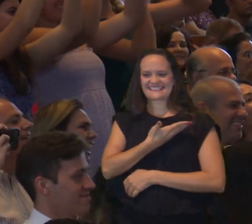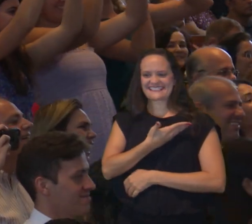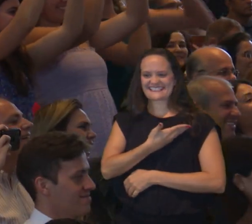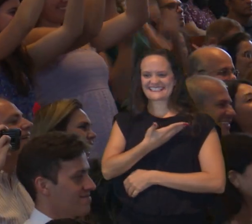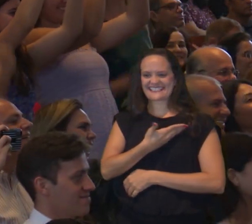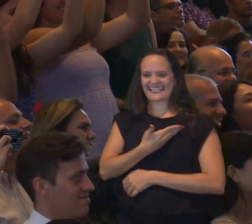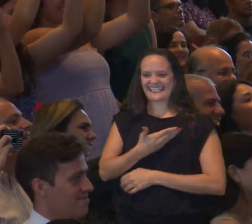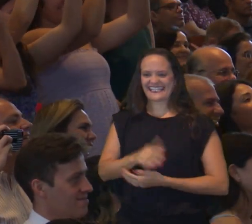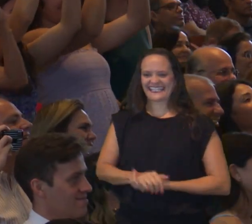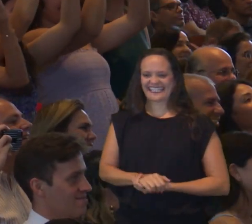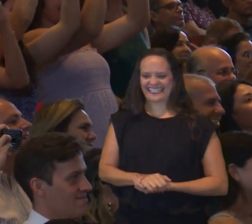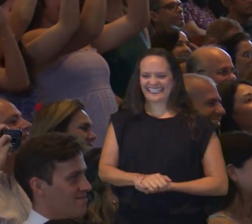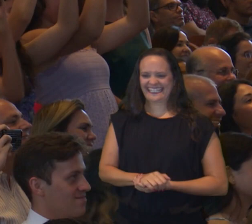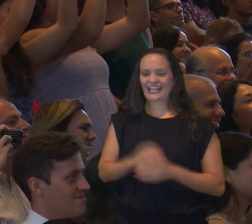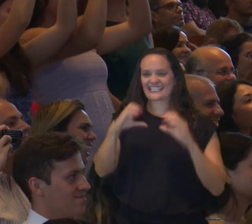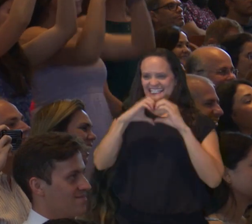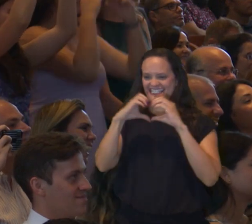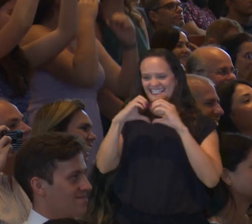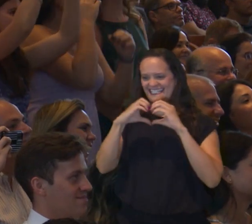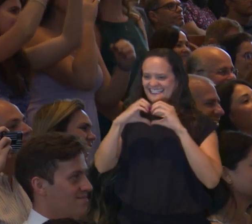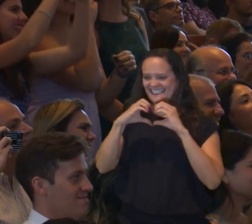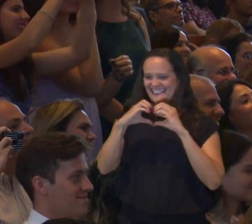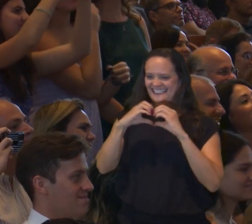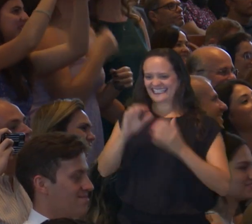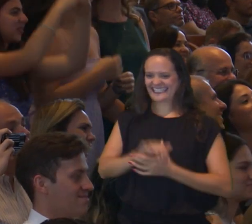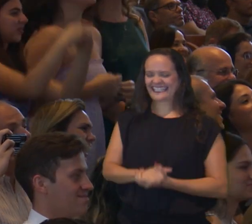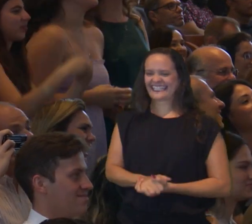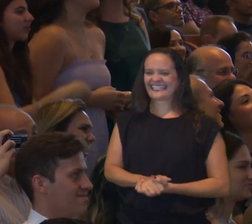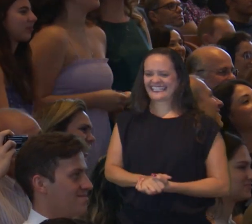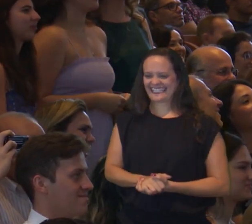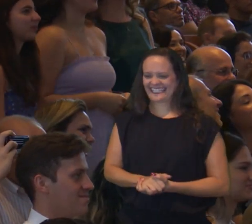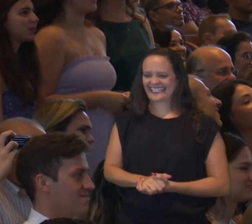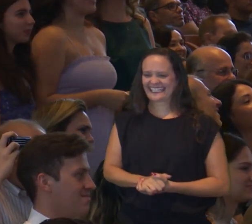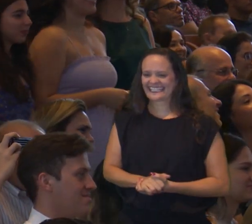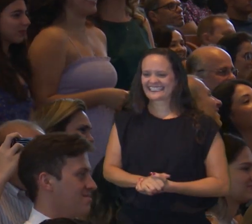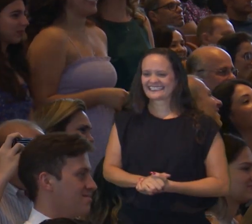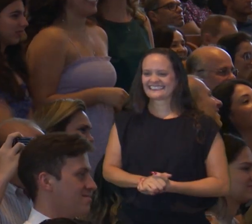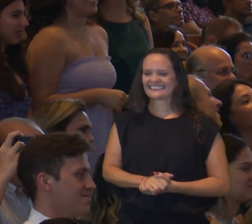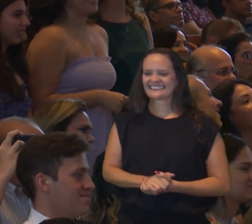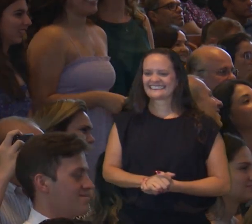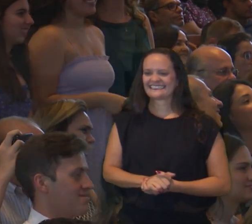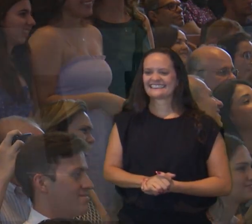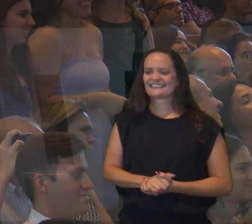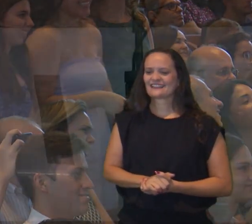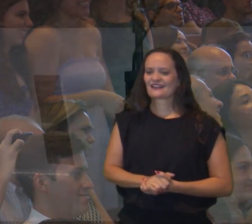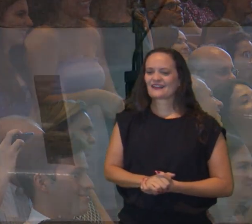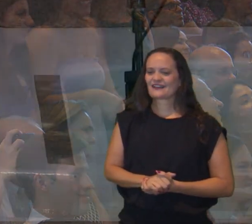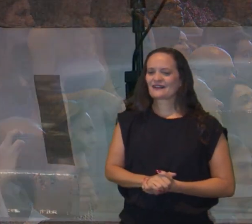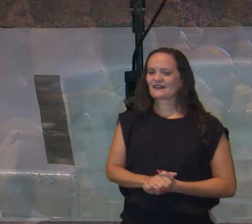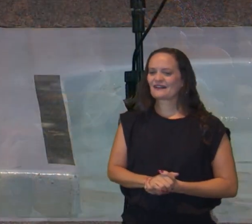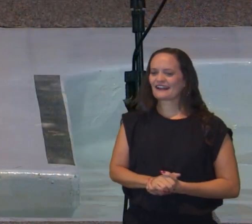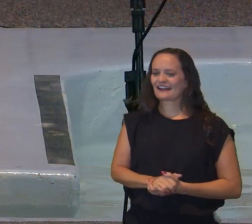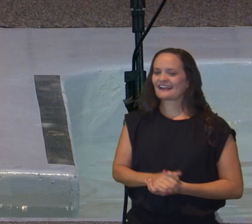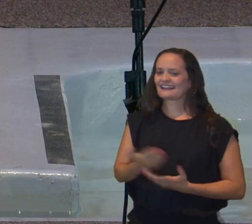Quantas meninas bonitas que te amam. Você está muito feliz com a presença delas. E também os seus familiares, o